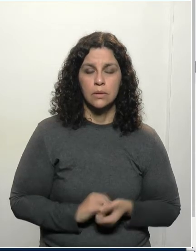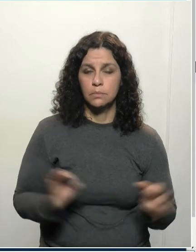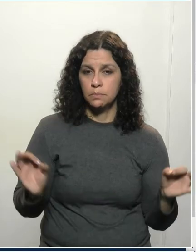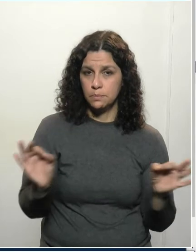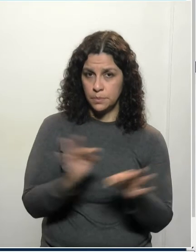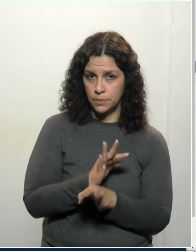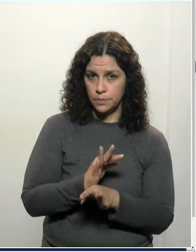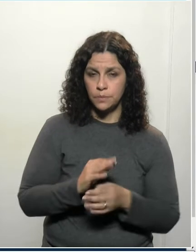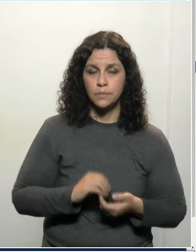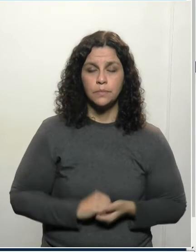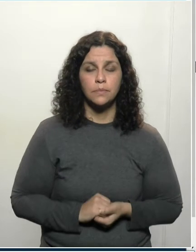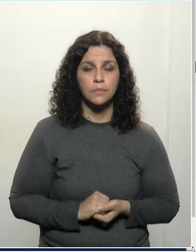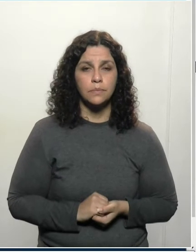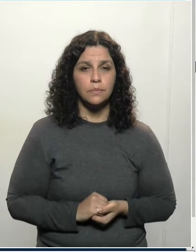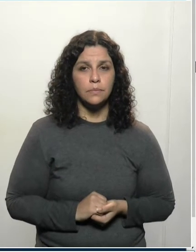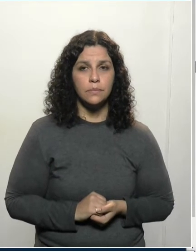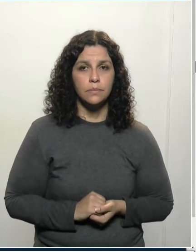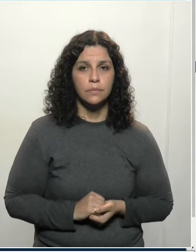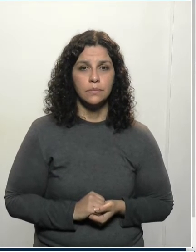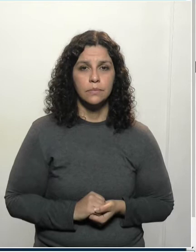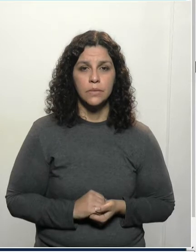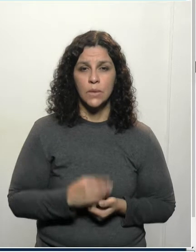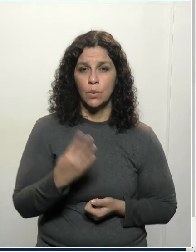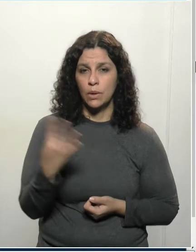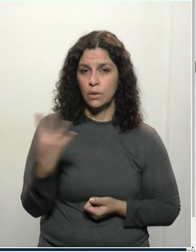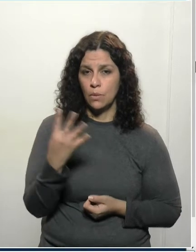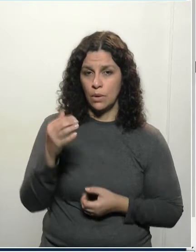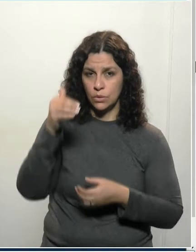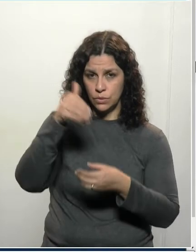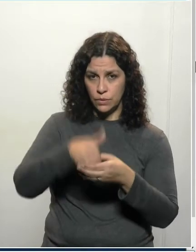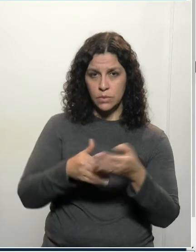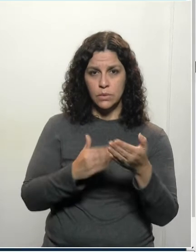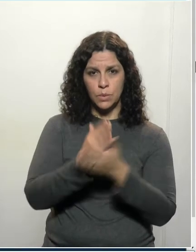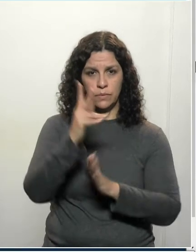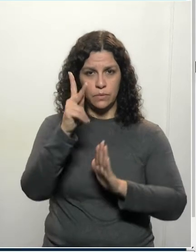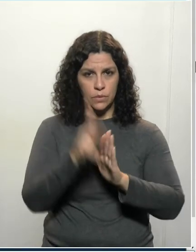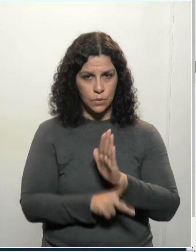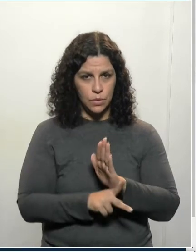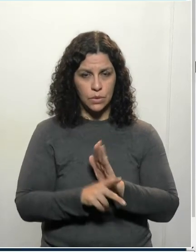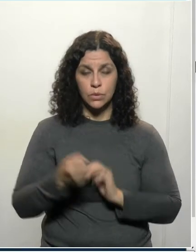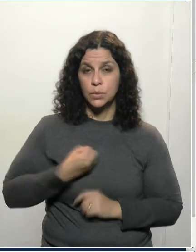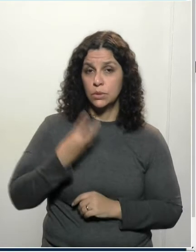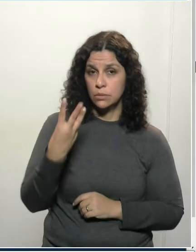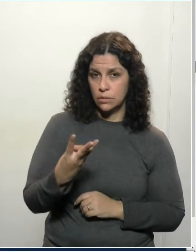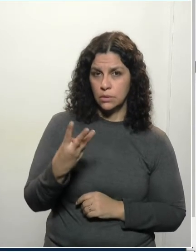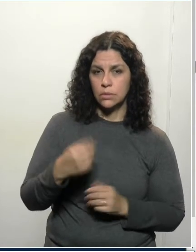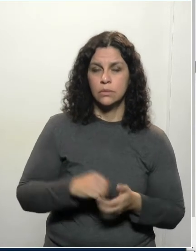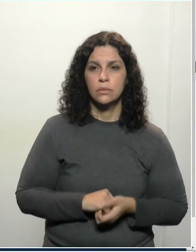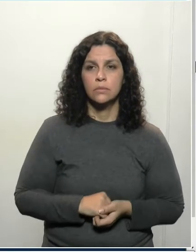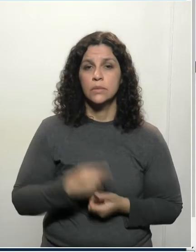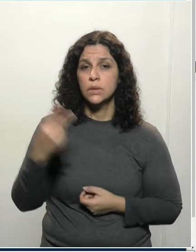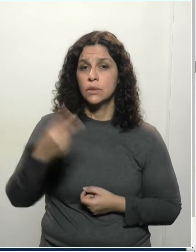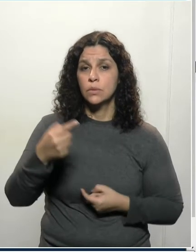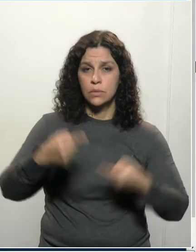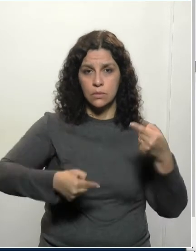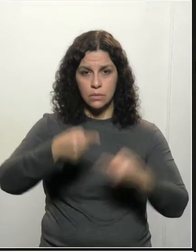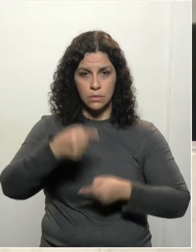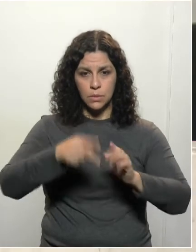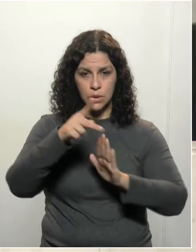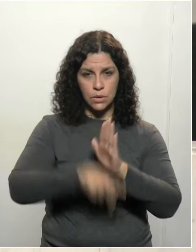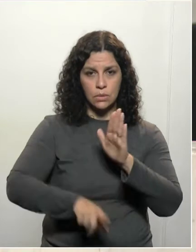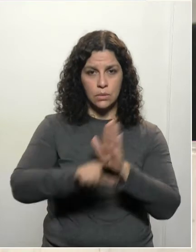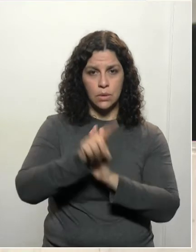Votação encerrada, senhores deputados. 44 votos. Está aprovado o projeto de título número 3. Segunda discussão do projeto